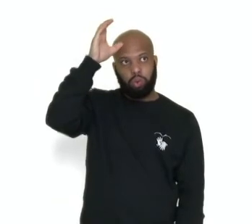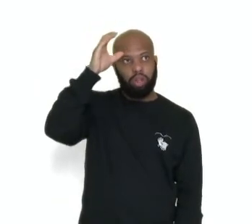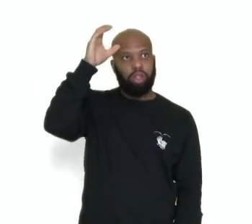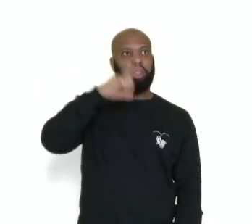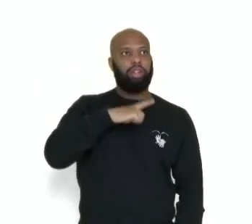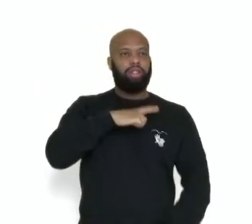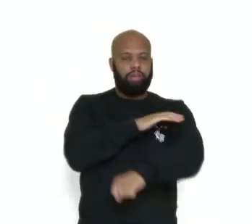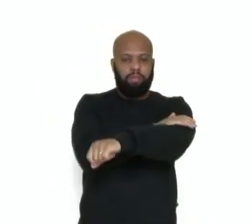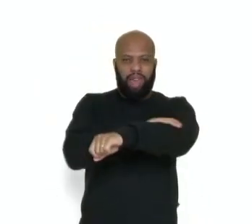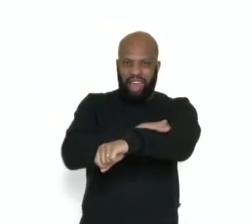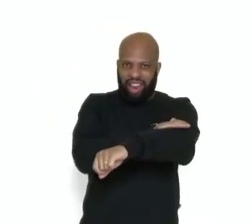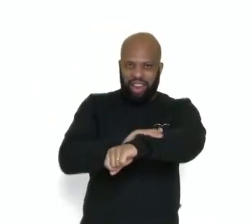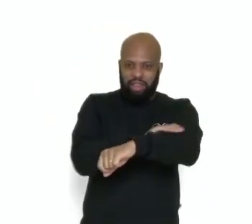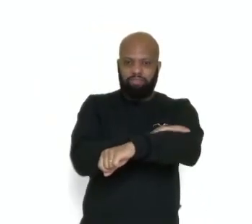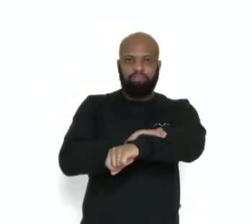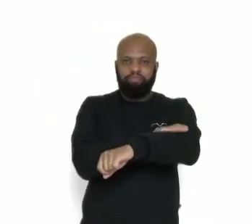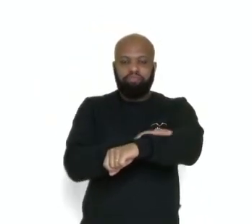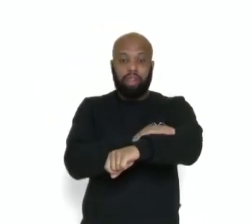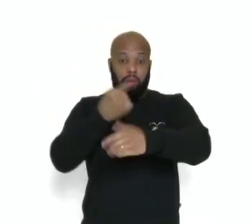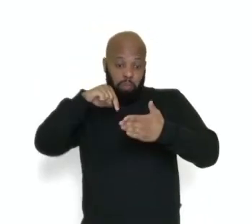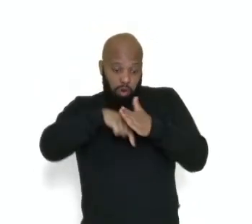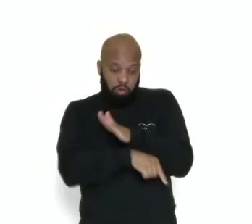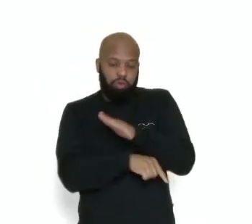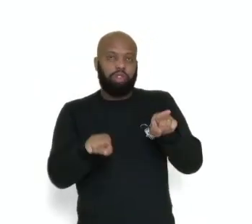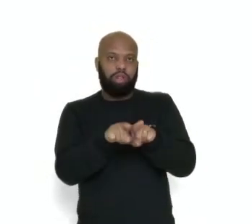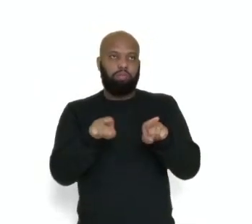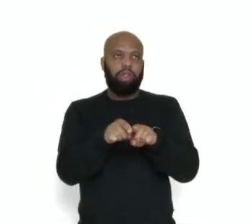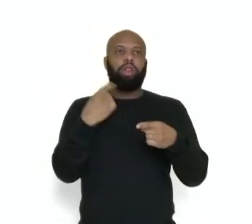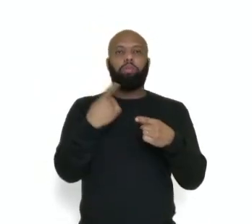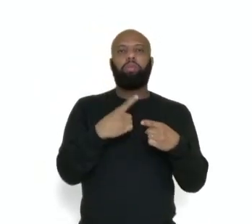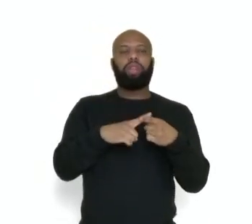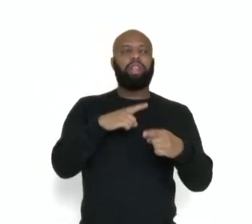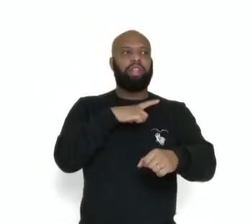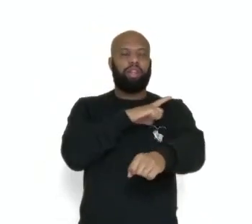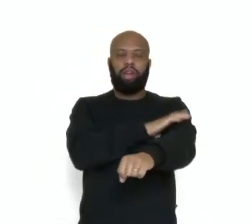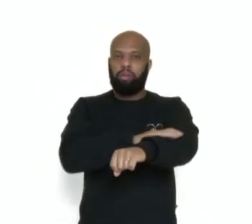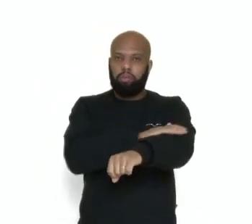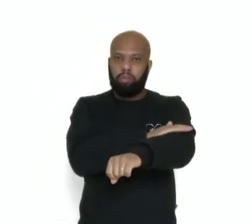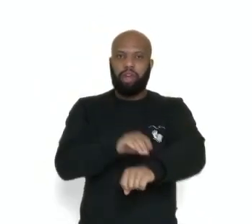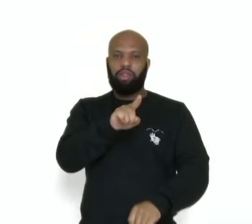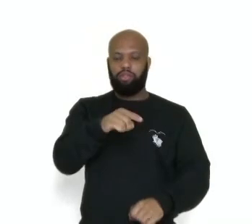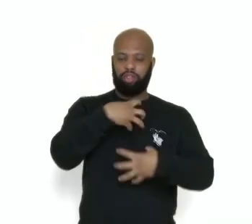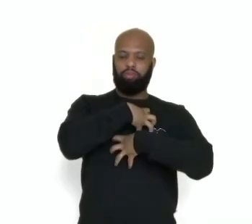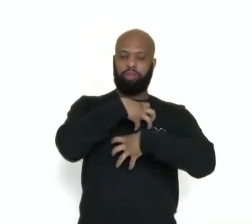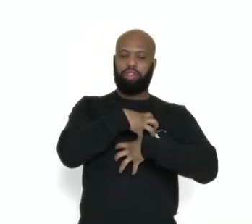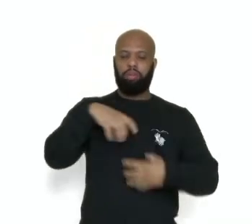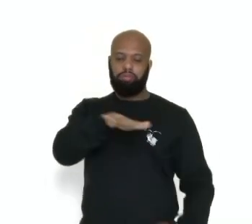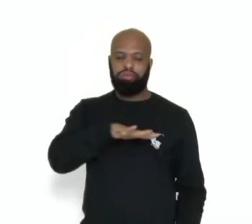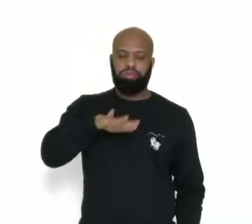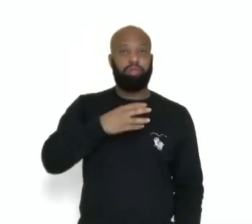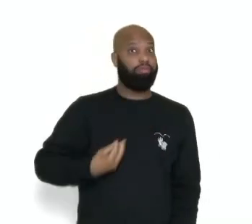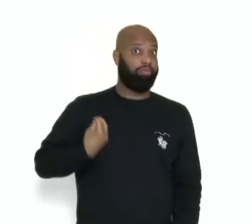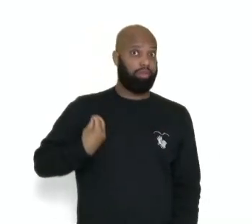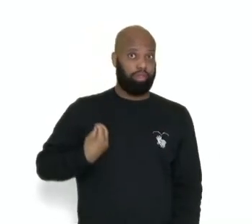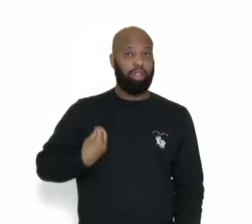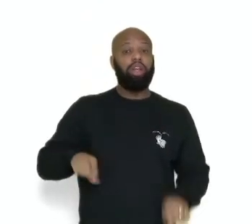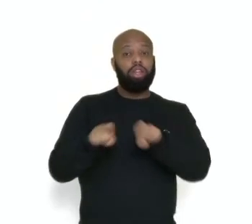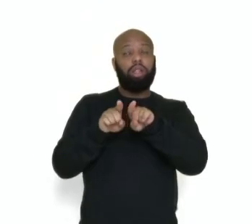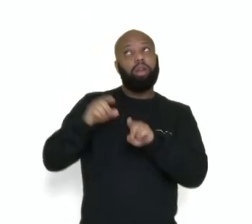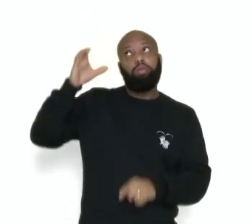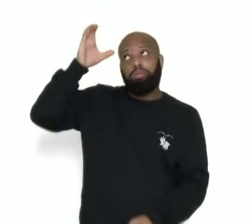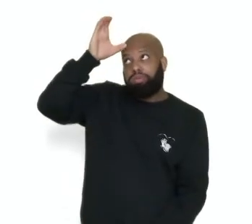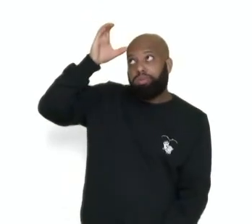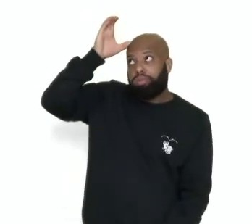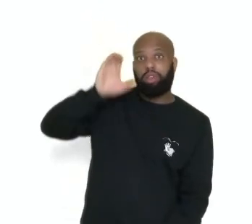superficial e profunda da pé né entender que através da pele você sente o meio em que você está ter